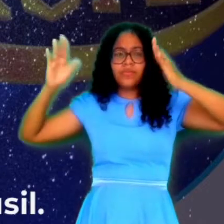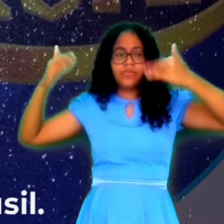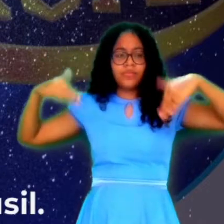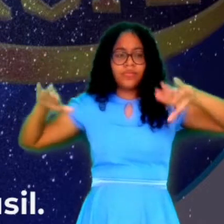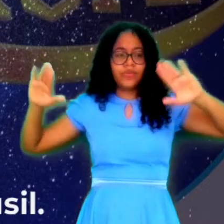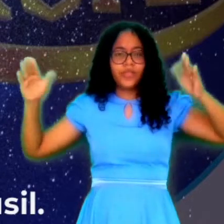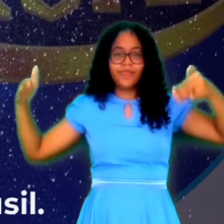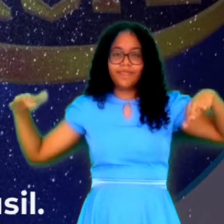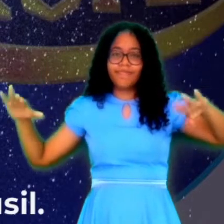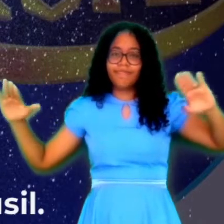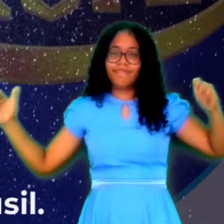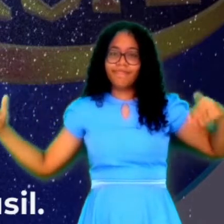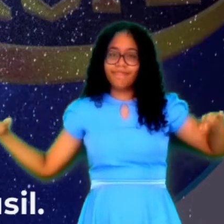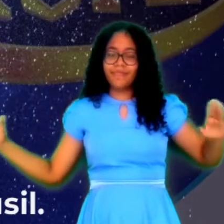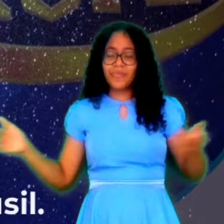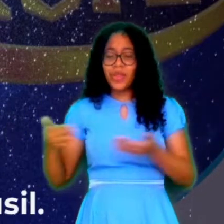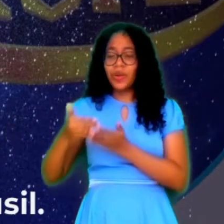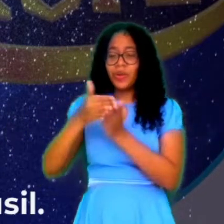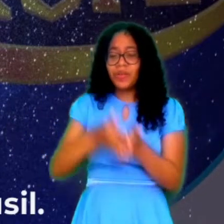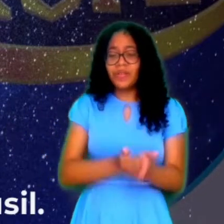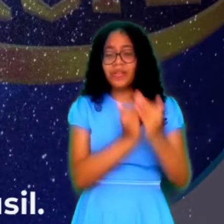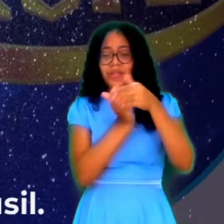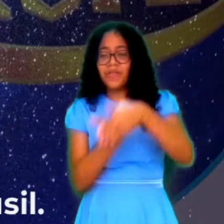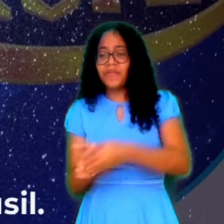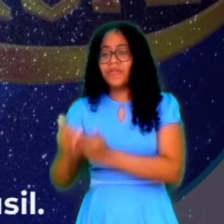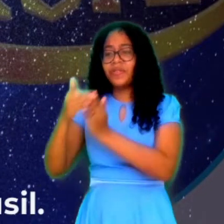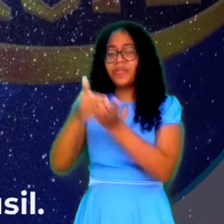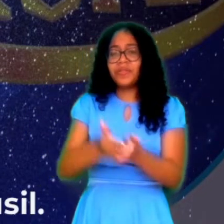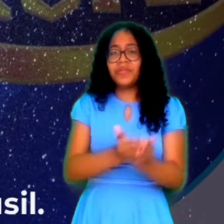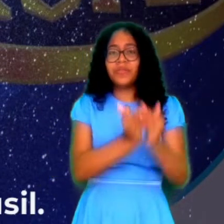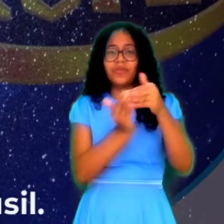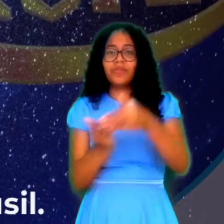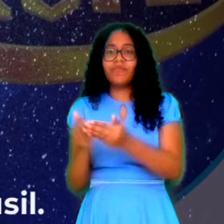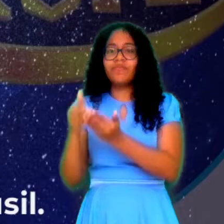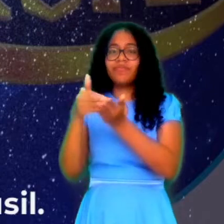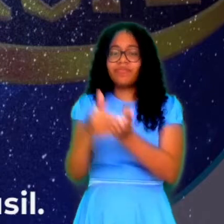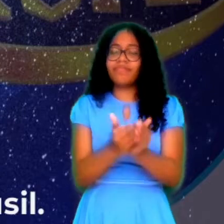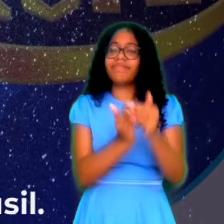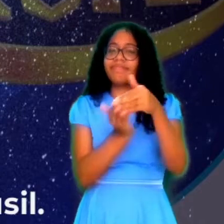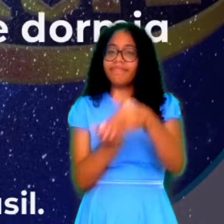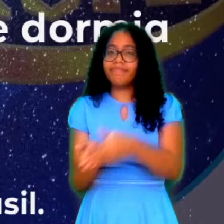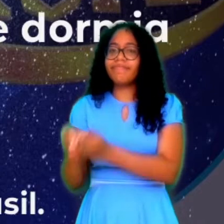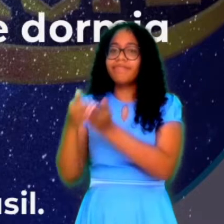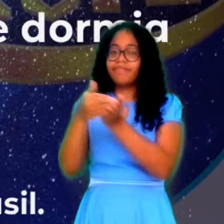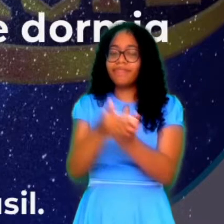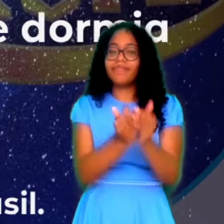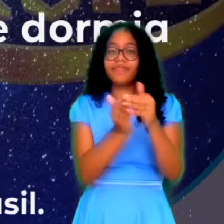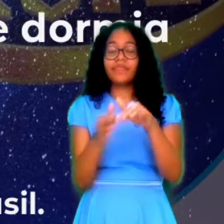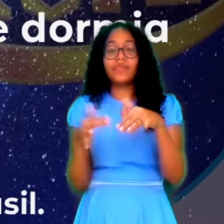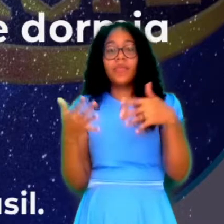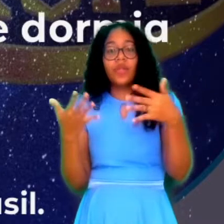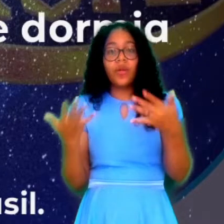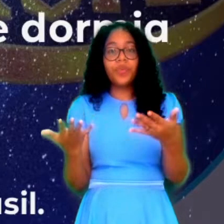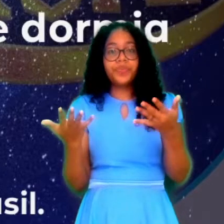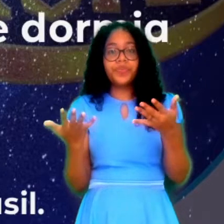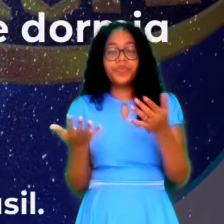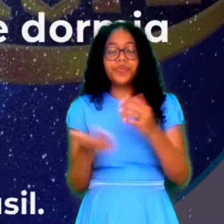tempestade, e o navio estava a ponto de se despedaçar. Então